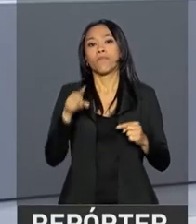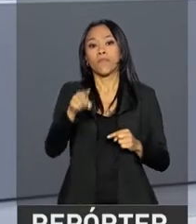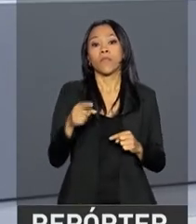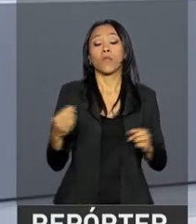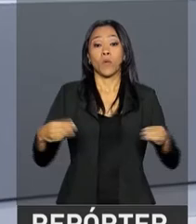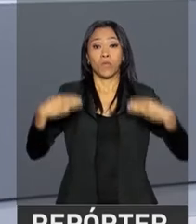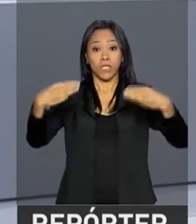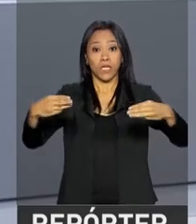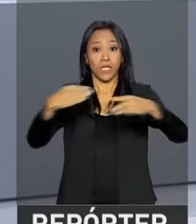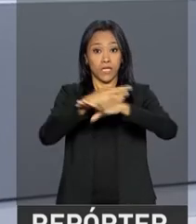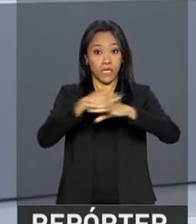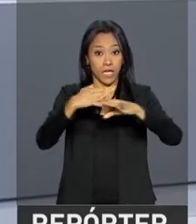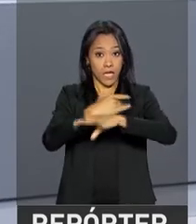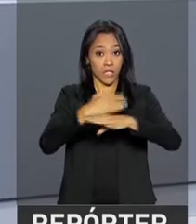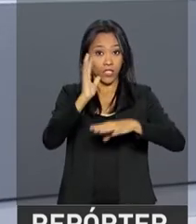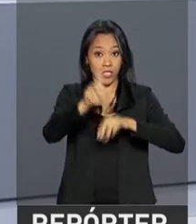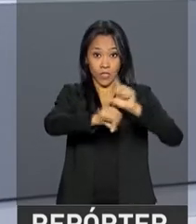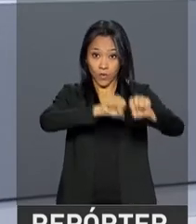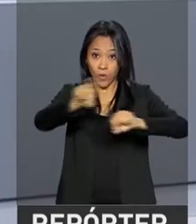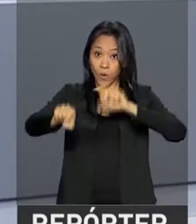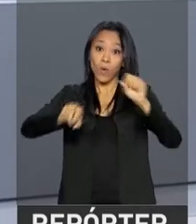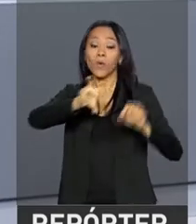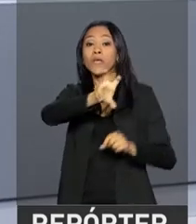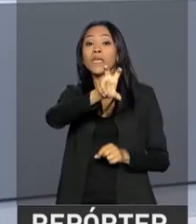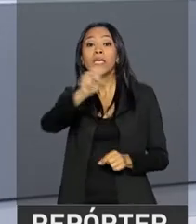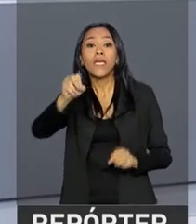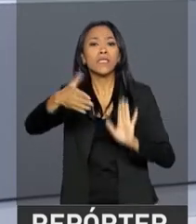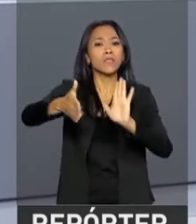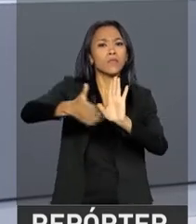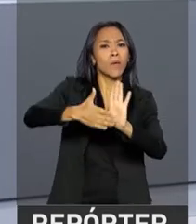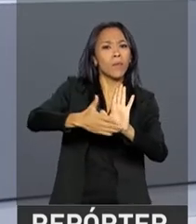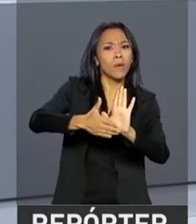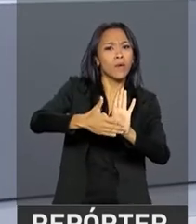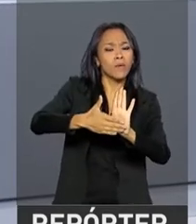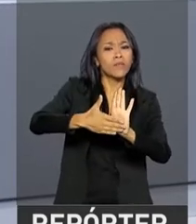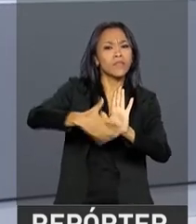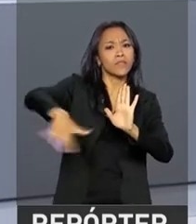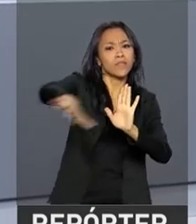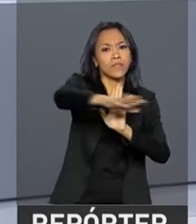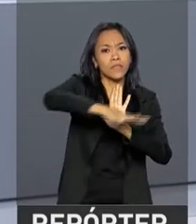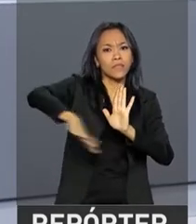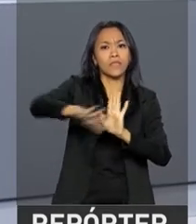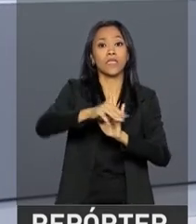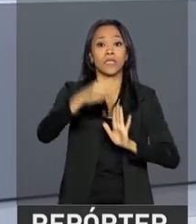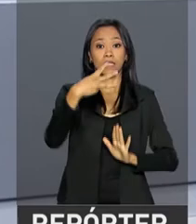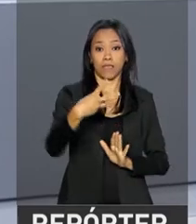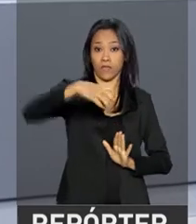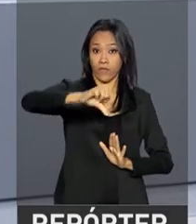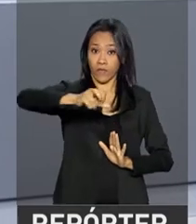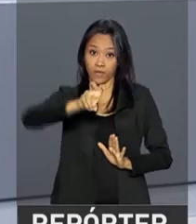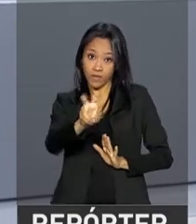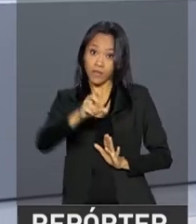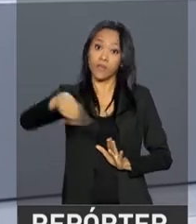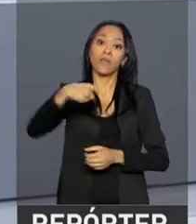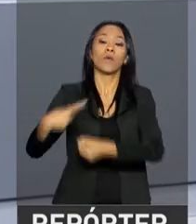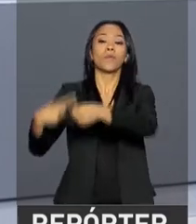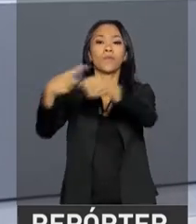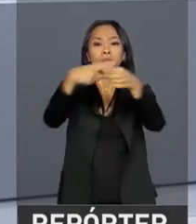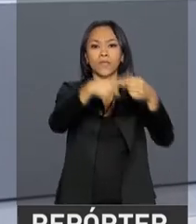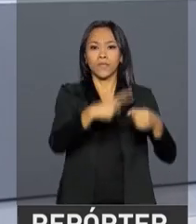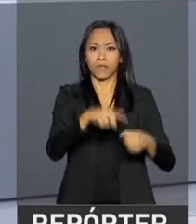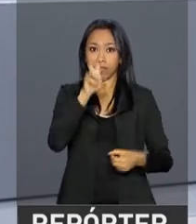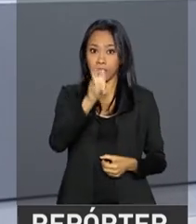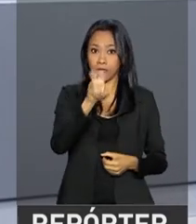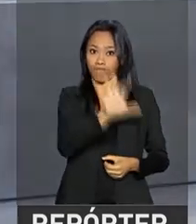selecionou 500 propostas do programa avançar cidades mobilidade urbana de 395 municípios das cinco regiões